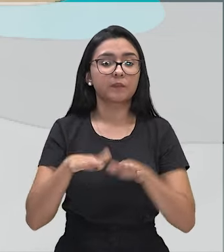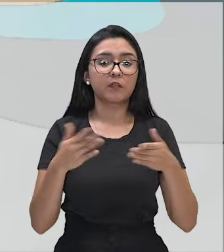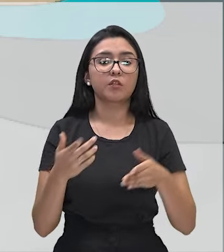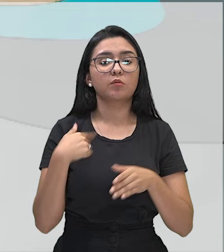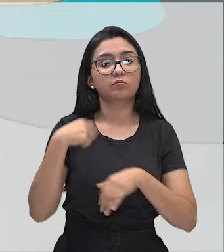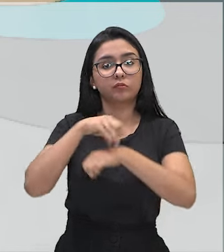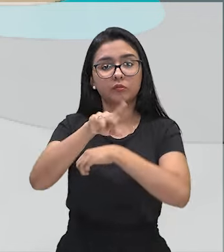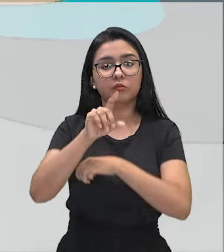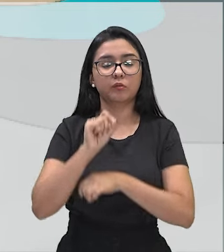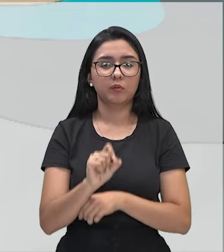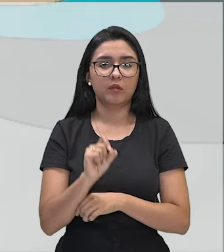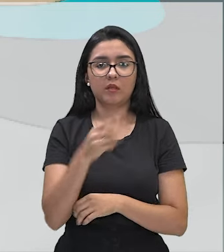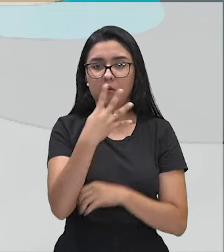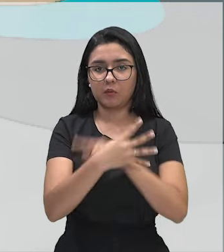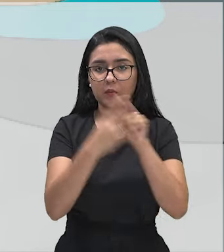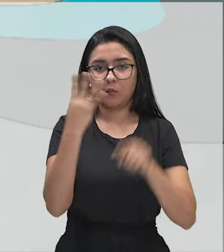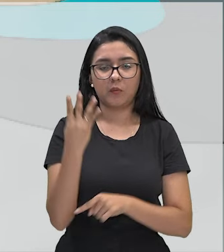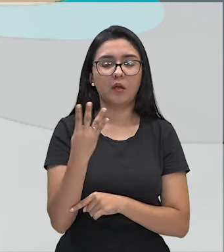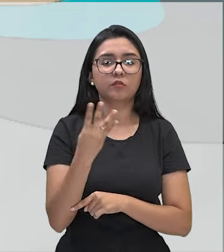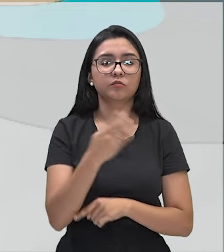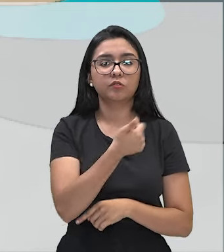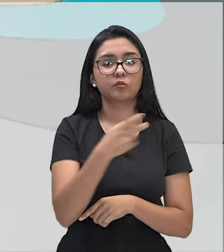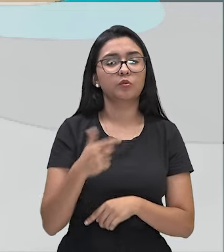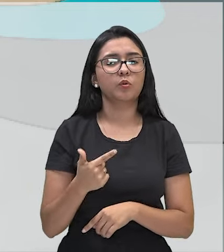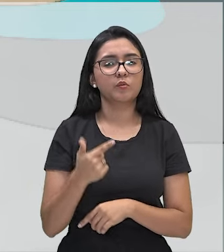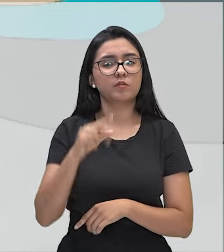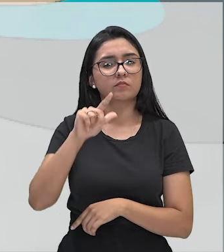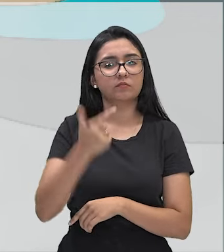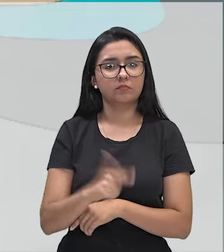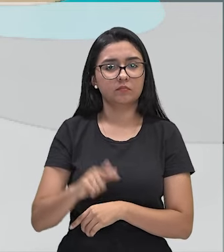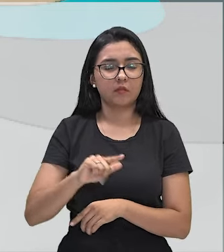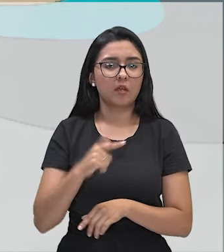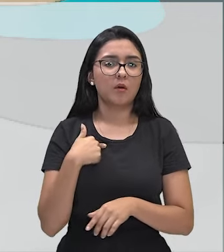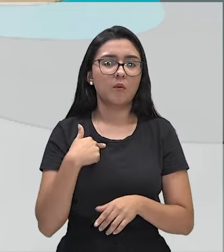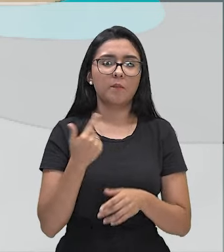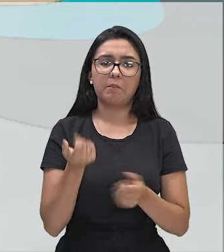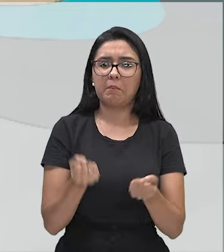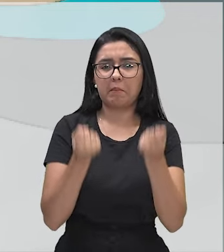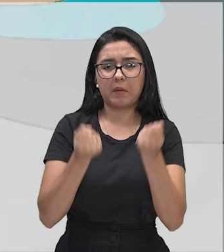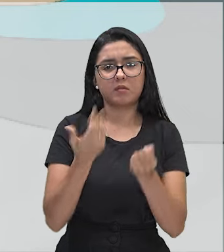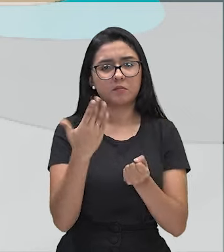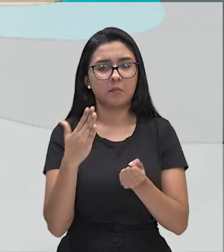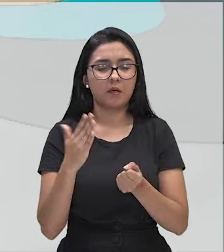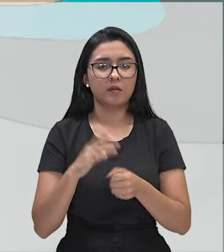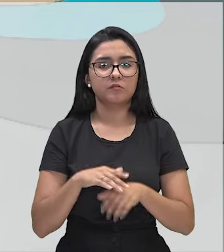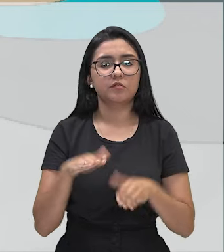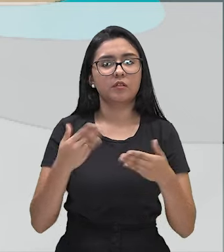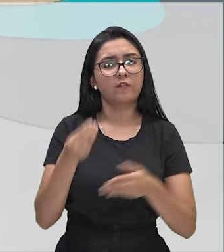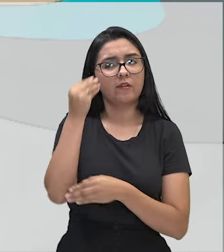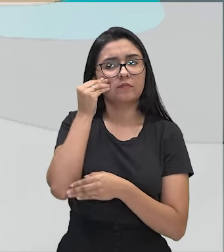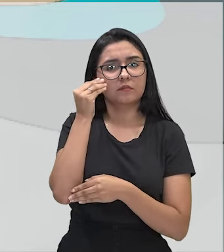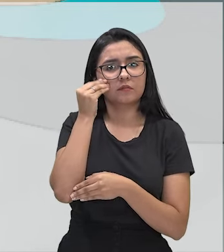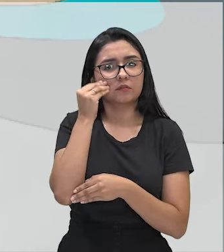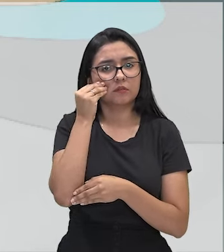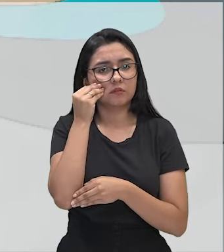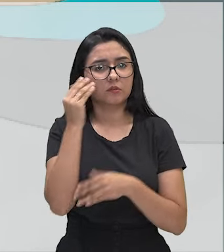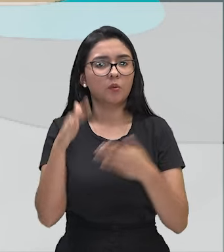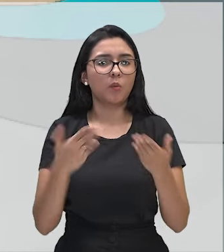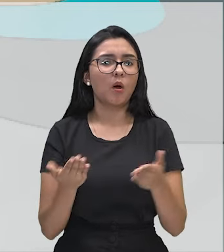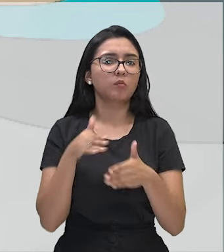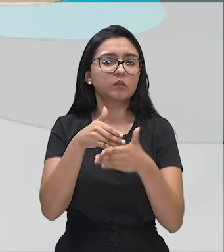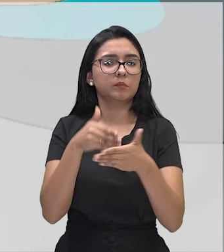recomenda quatro séries de 12 repetições com carga média e vai ali testando os seus limites testando também a